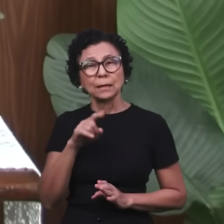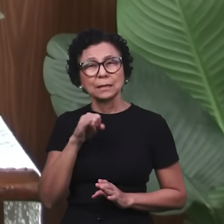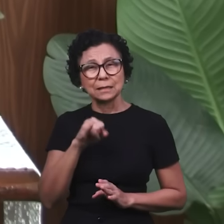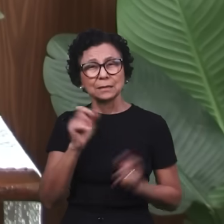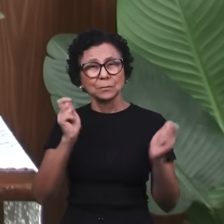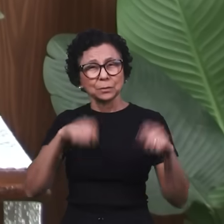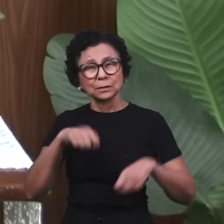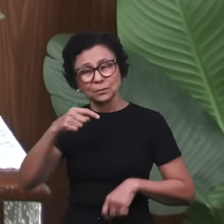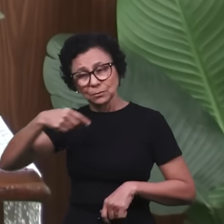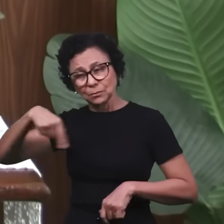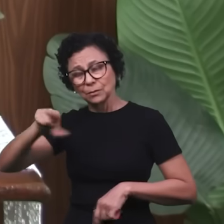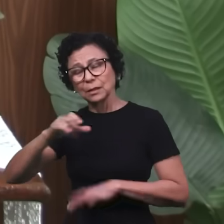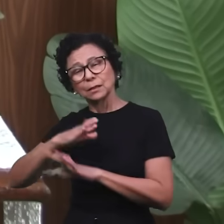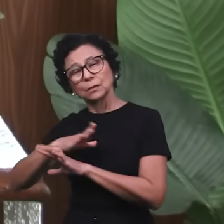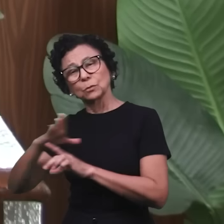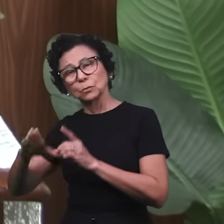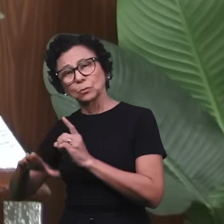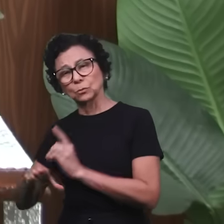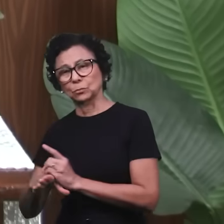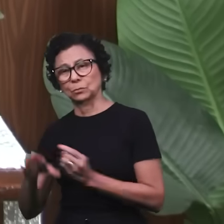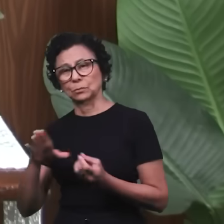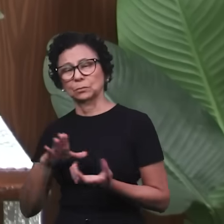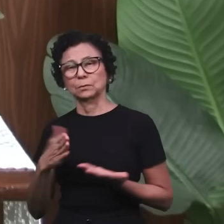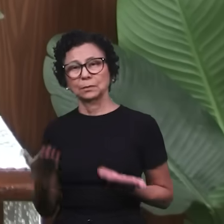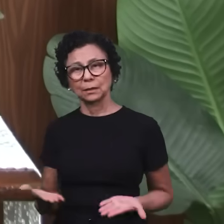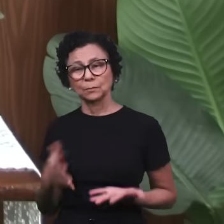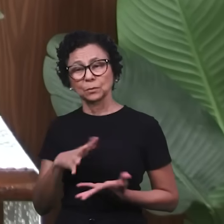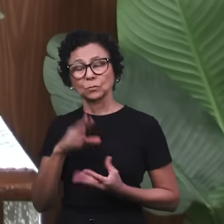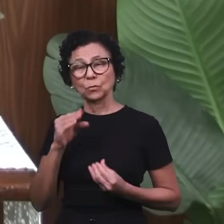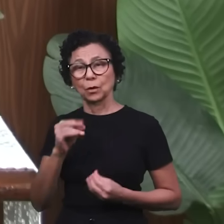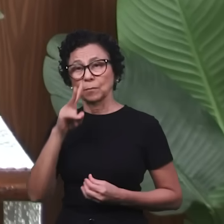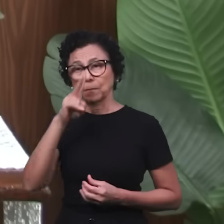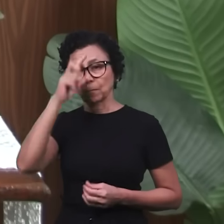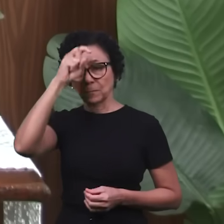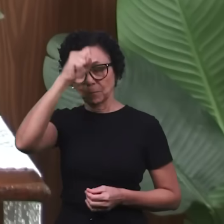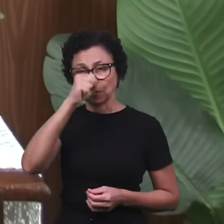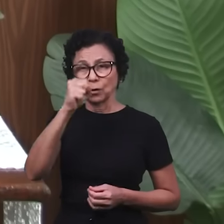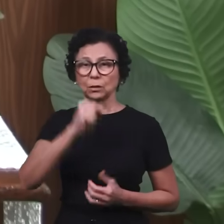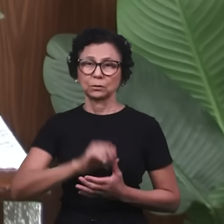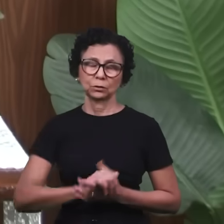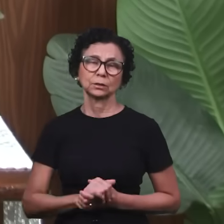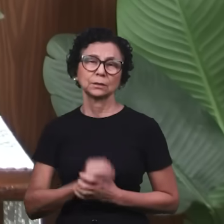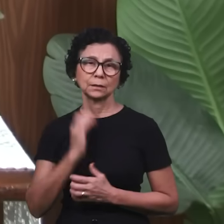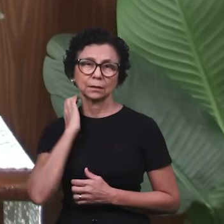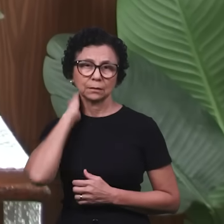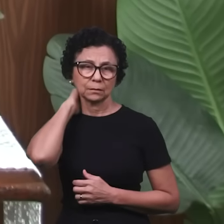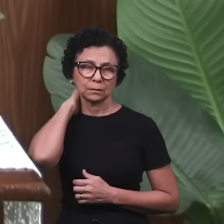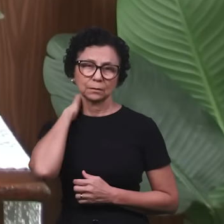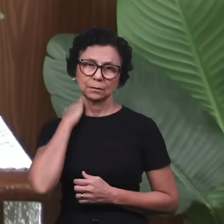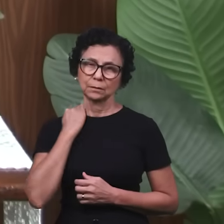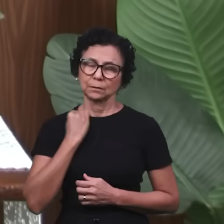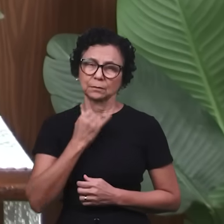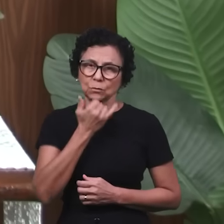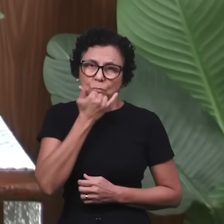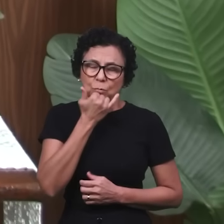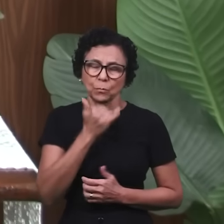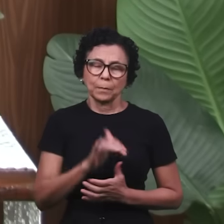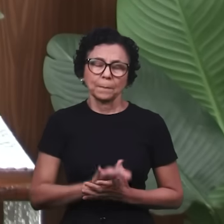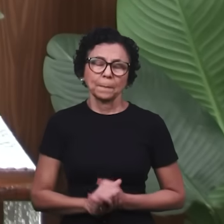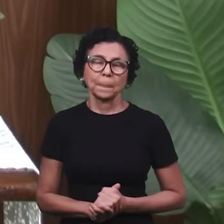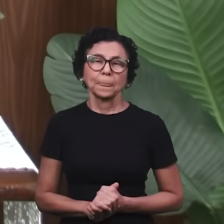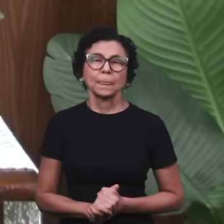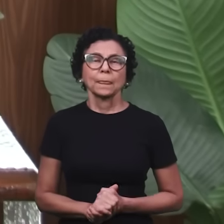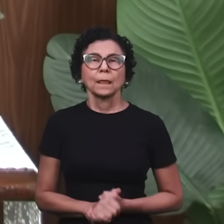alma e você vai se fortalecer. O enfraquecimento e nem a enfermidade espiritual ela virá sobre a sua vida.